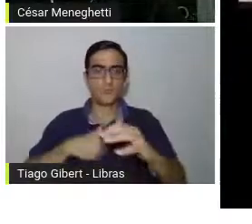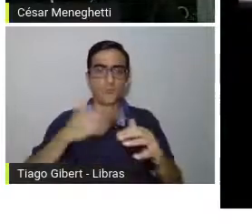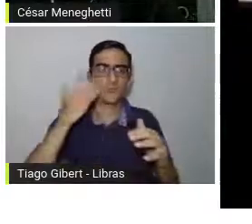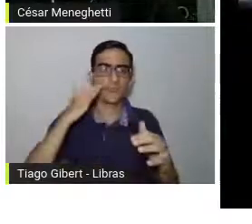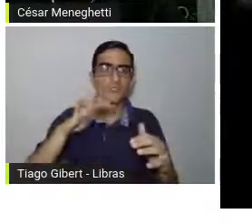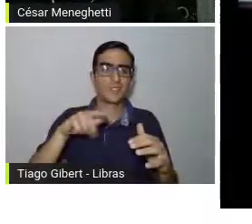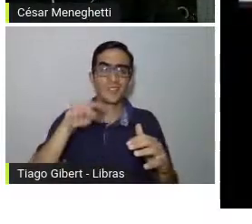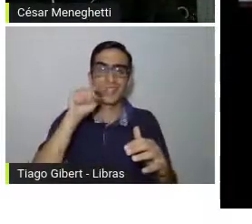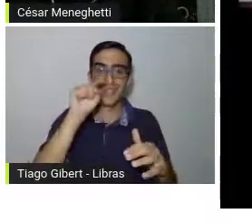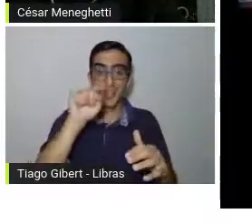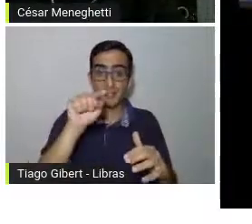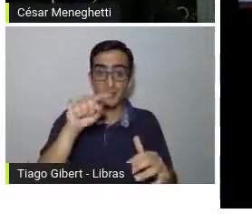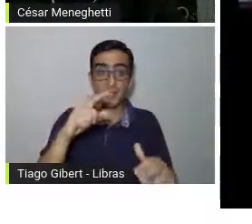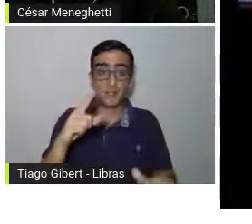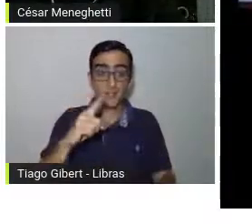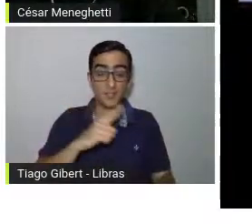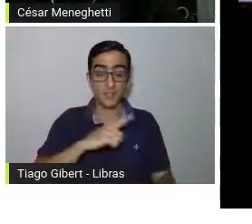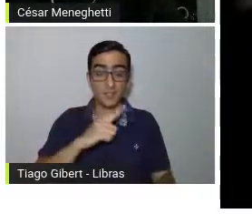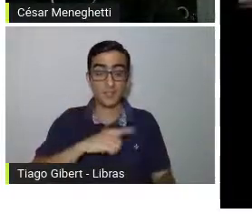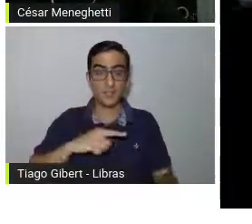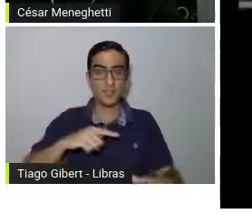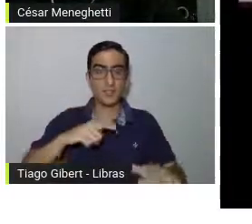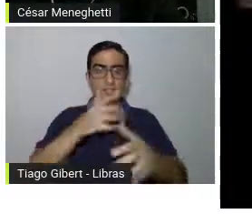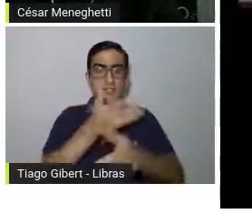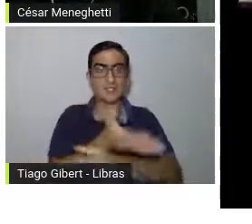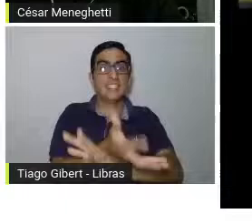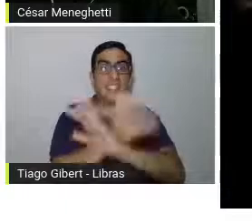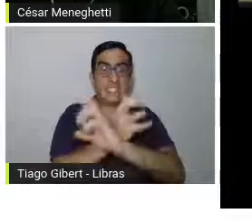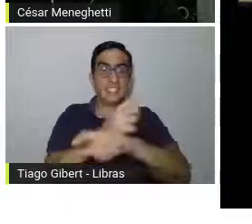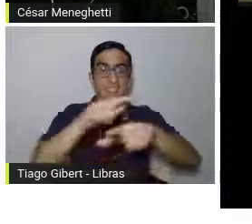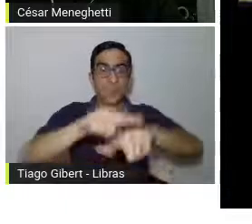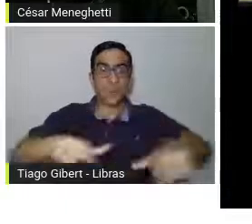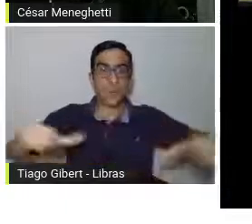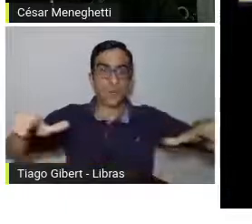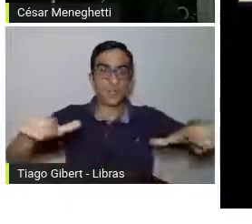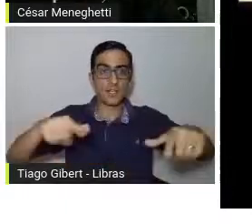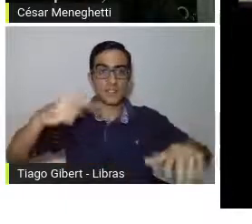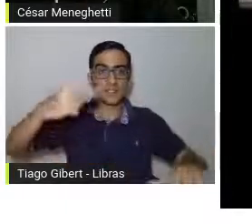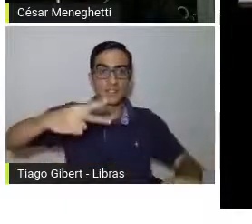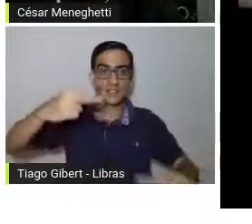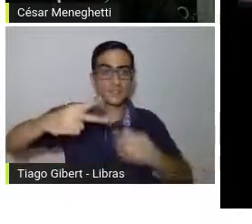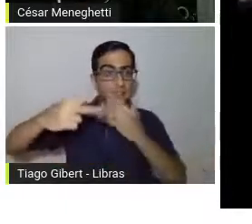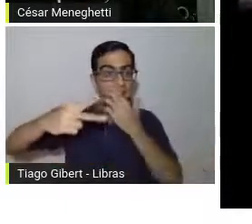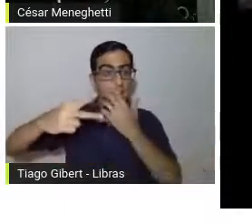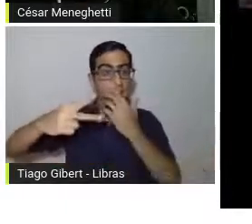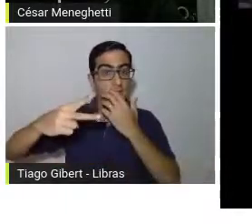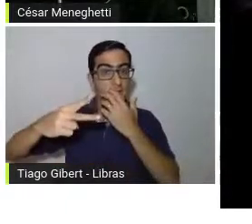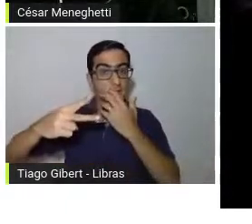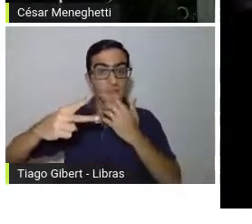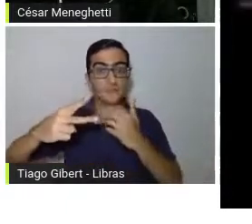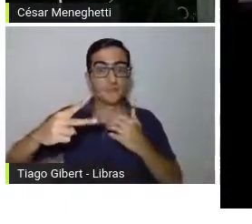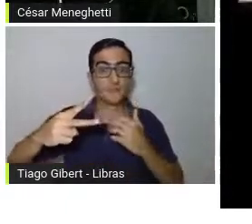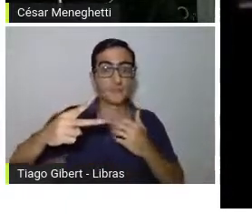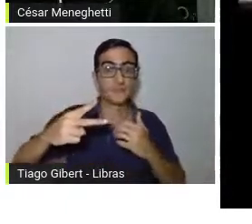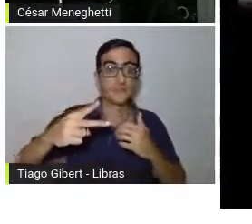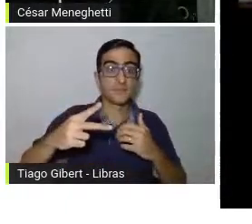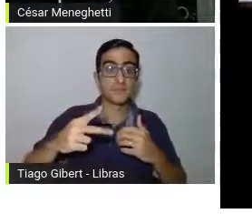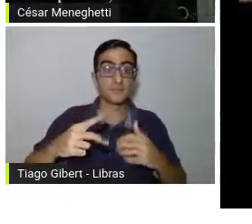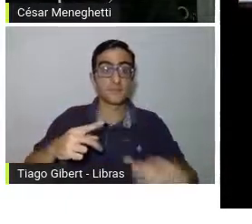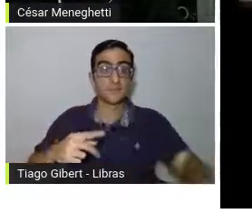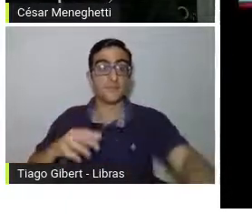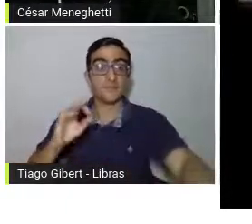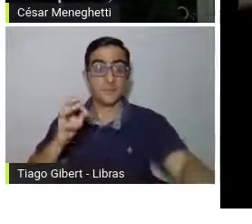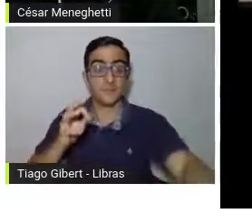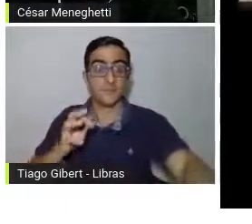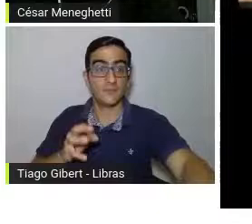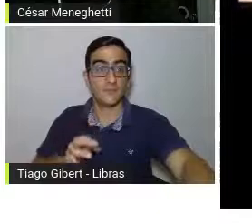imagem também é do deserto, essa segunda aqui, César. Aí se Não. puder. Então, a primeira imagem